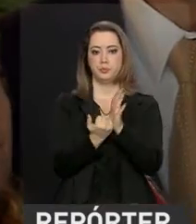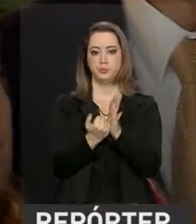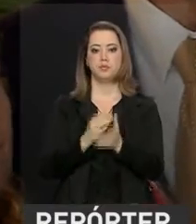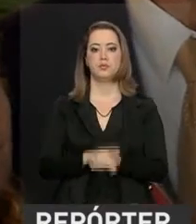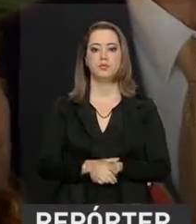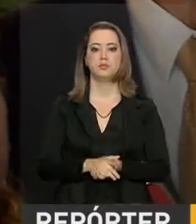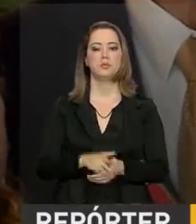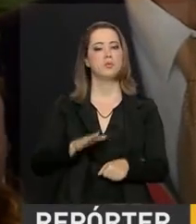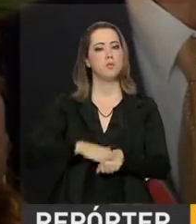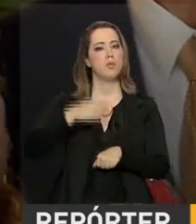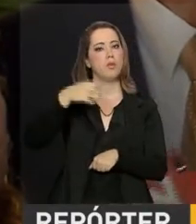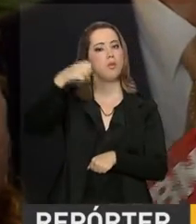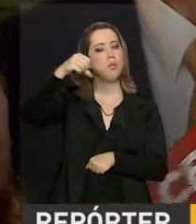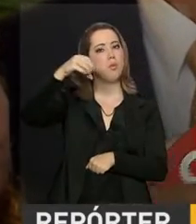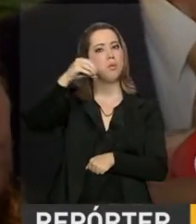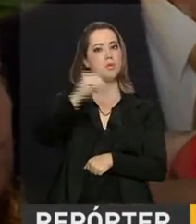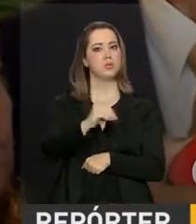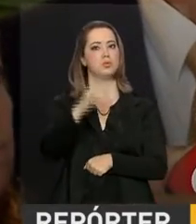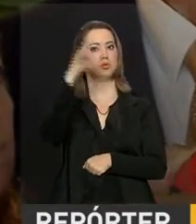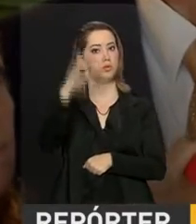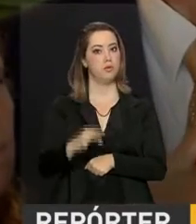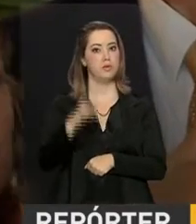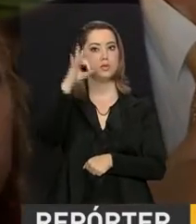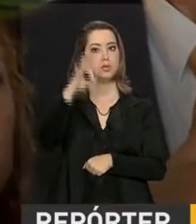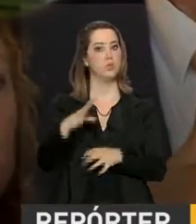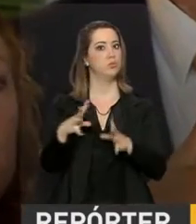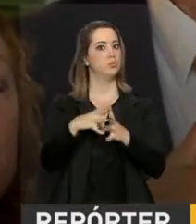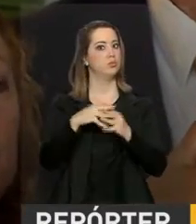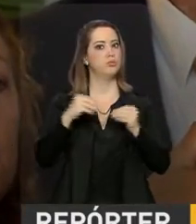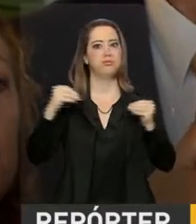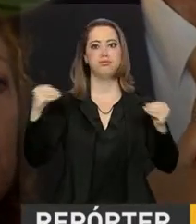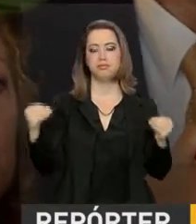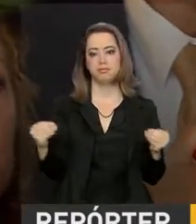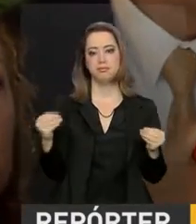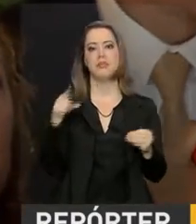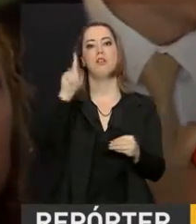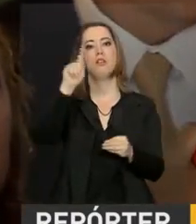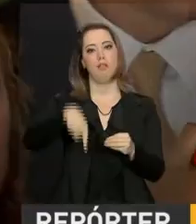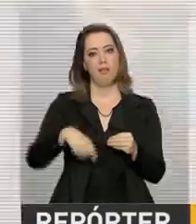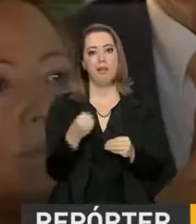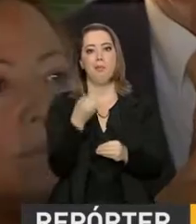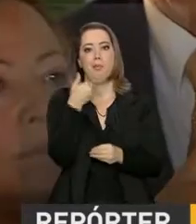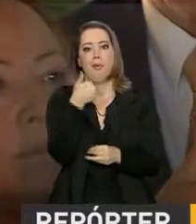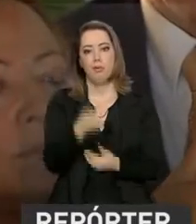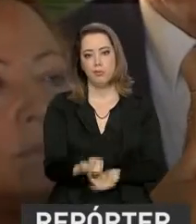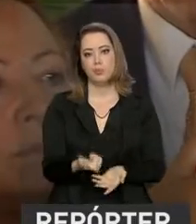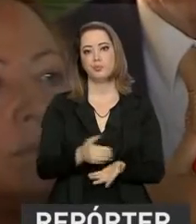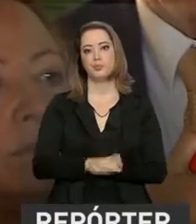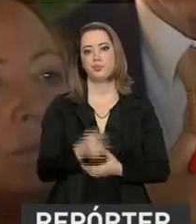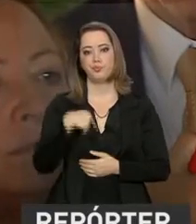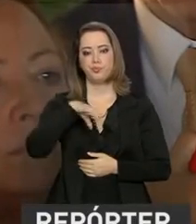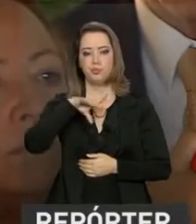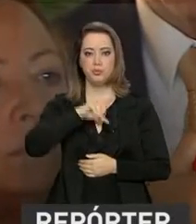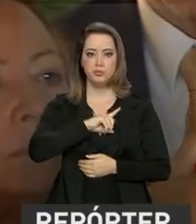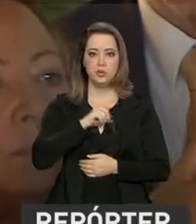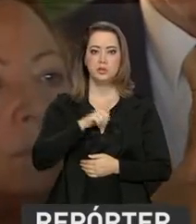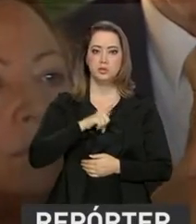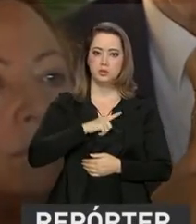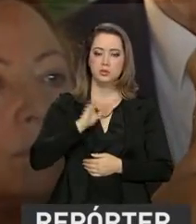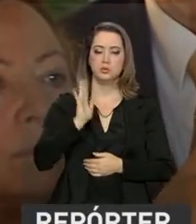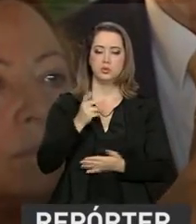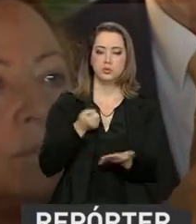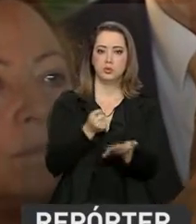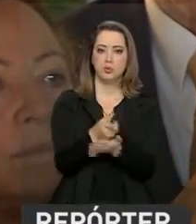de 90% de cura dos pacientes, portanto é um tratamento altamente eficaz. Nós temos, com as compras